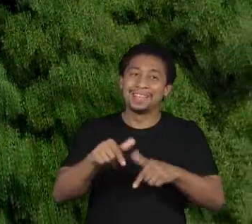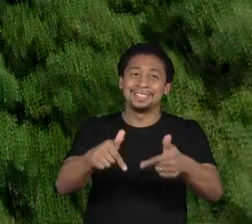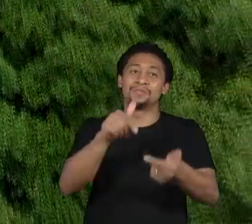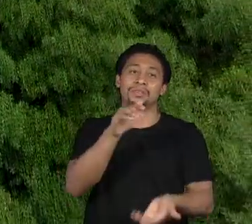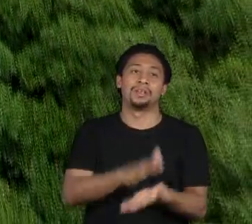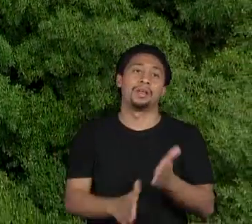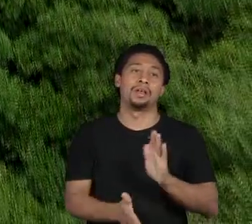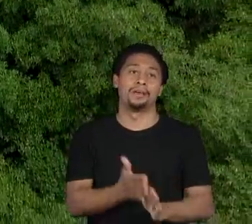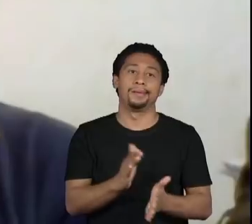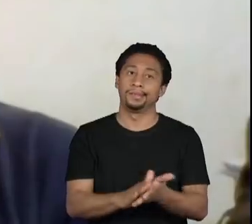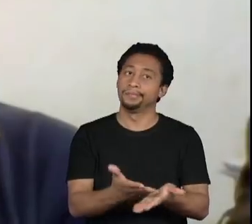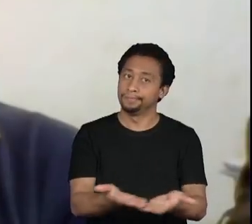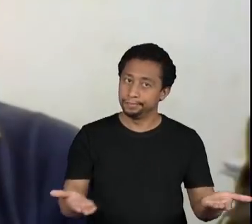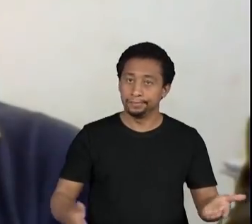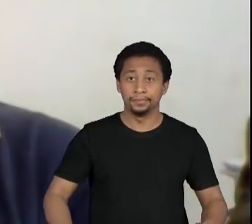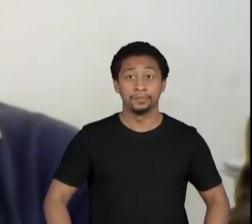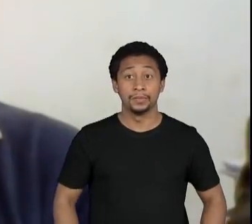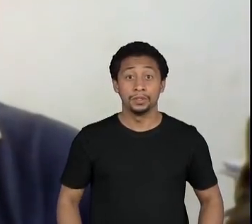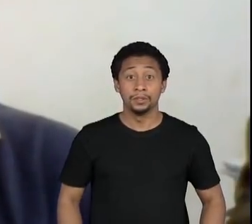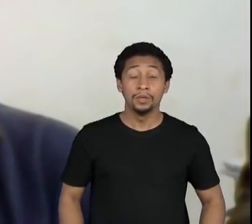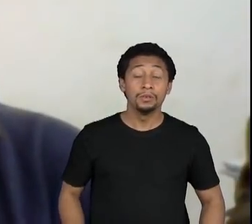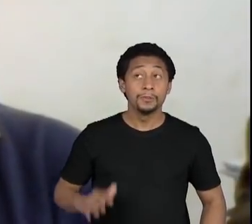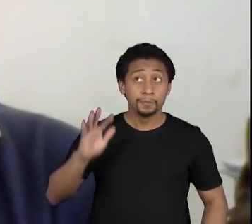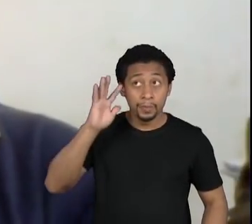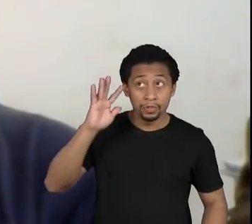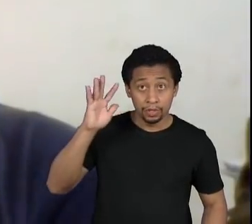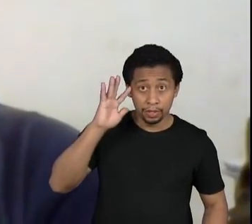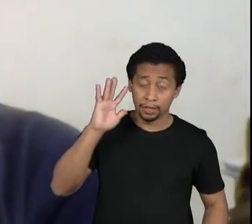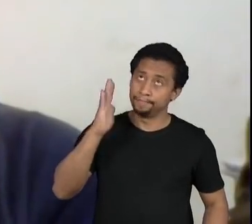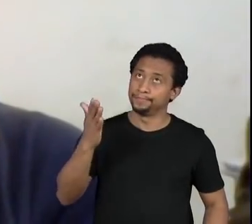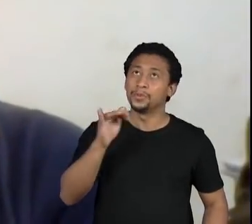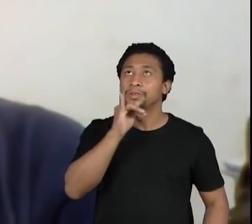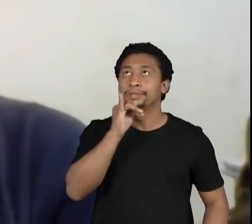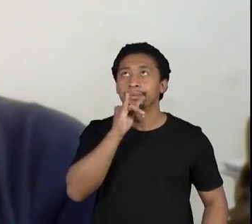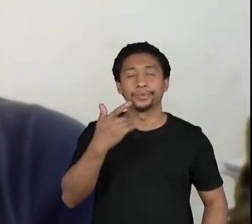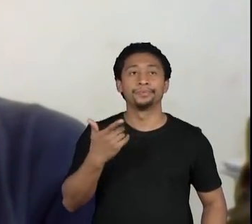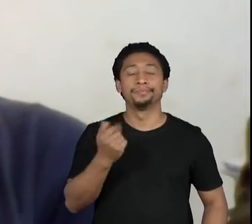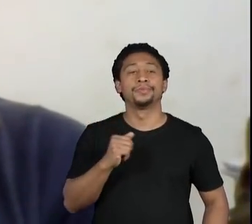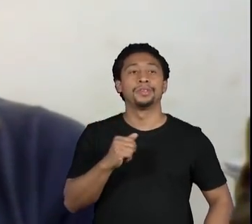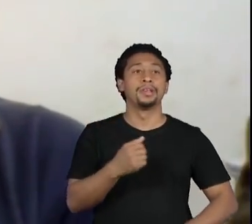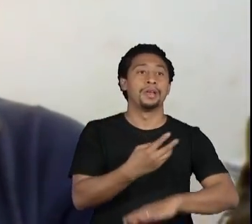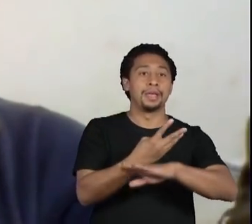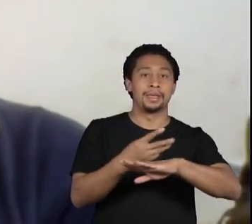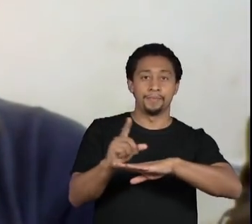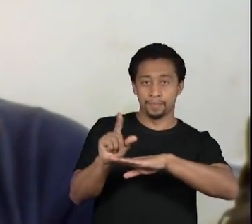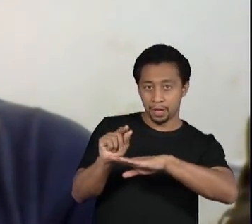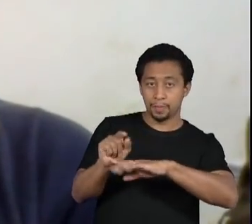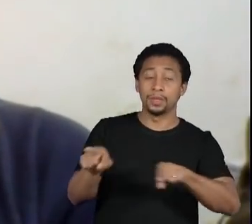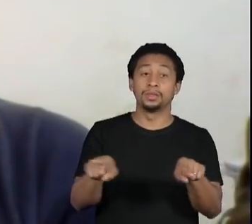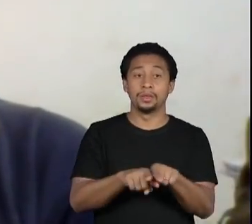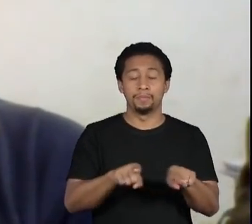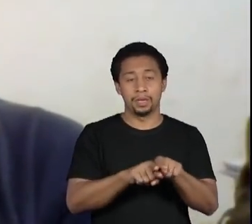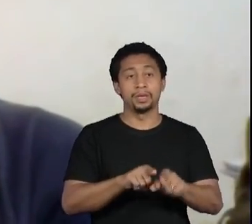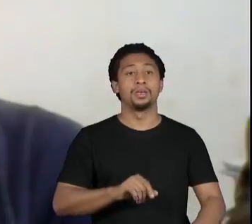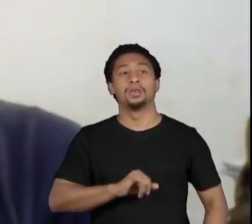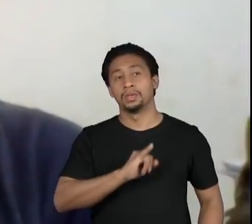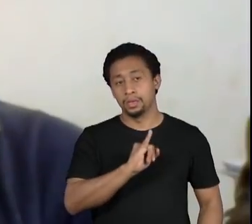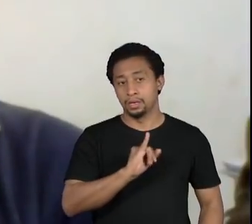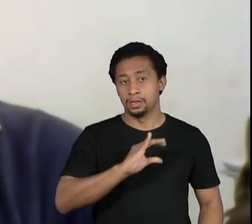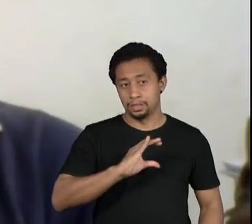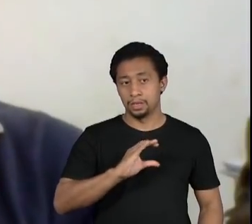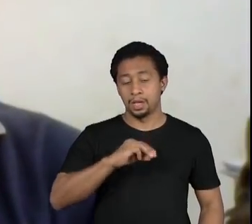gente pensar que as instituições responsáveis por isso, como IBAMA e CNBio, não têm condições, né, estão